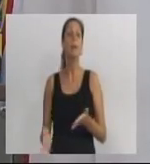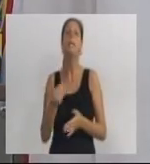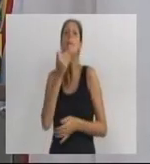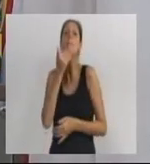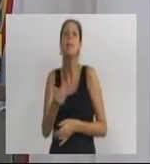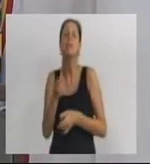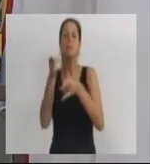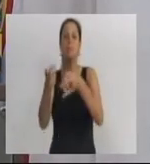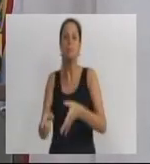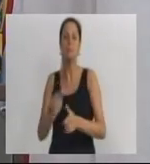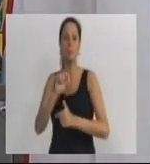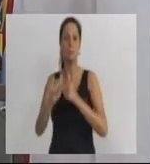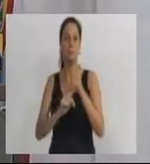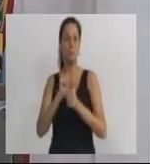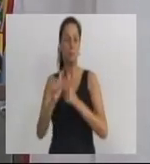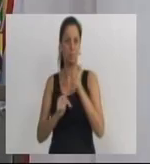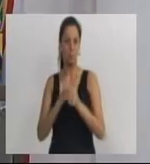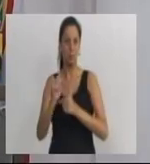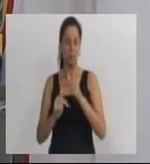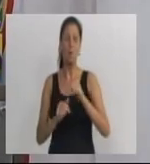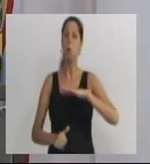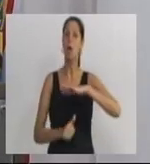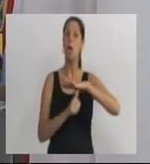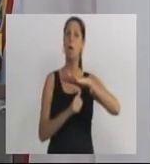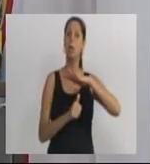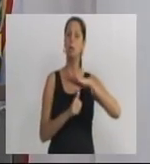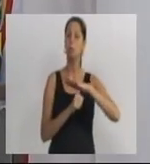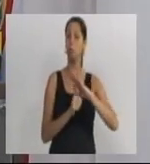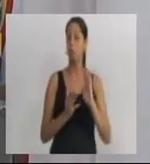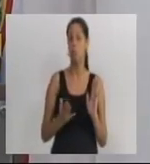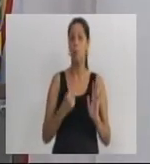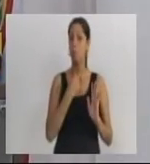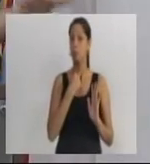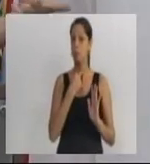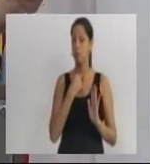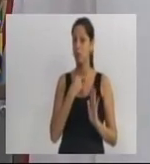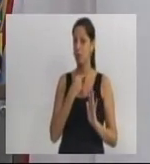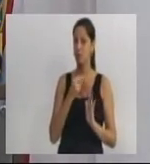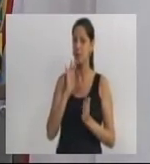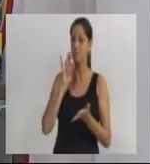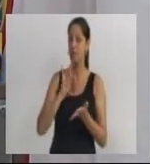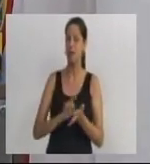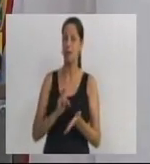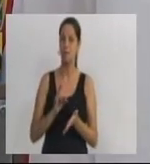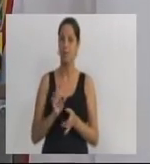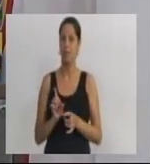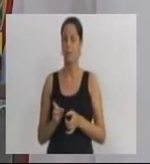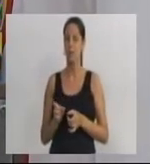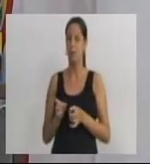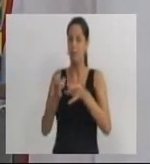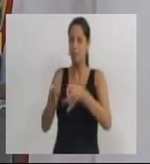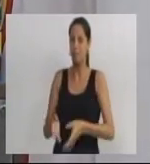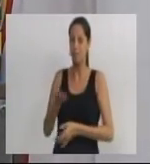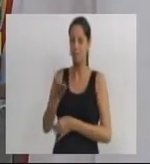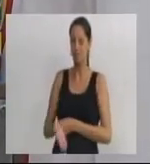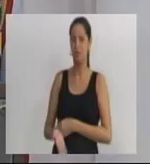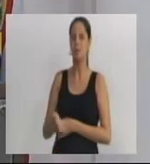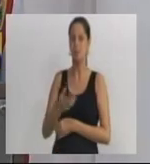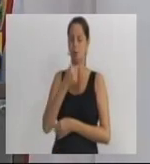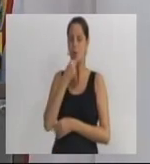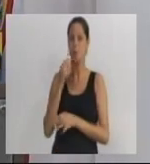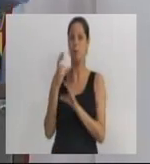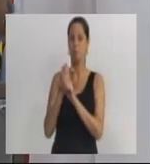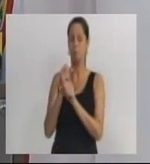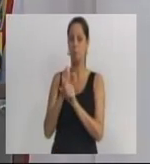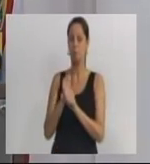e que não poderia ter sido exonerado pelo reitor, porque fez um desfalque que, pelo jeito, passa da